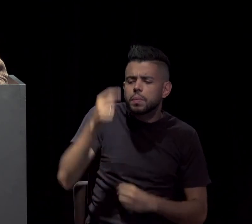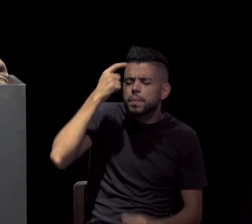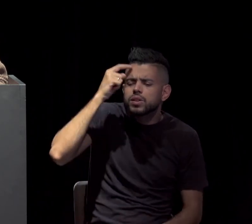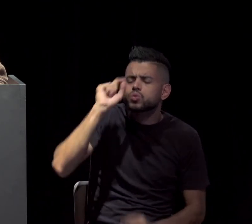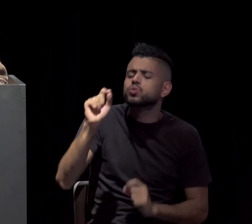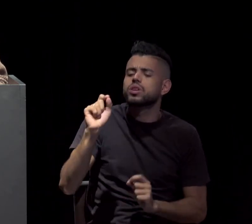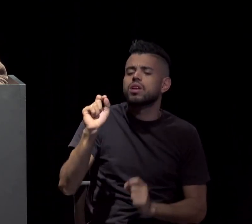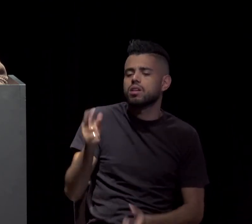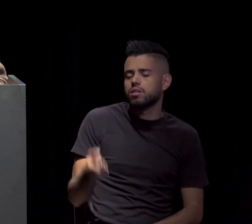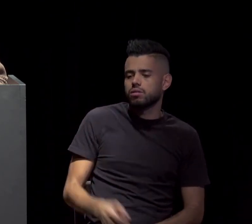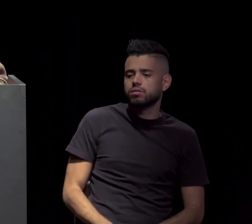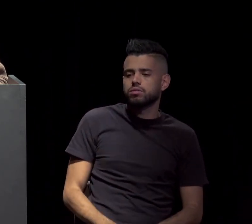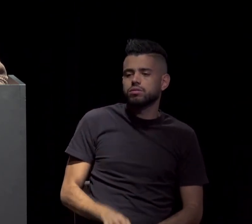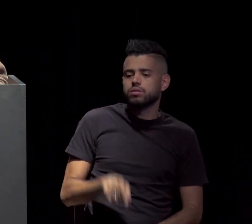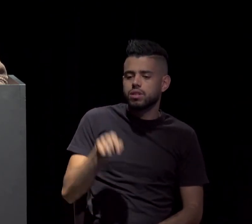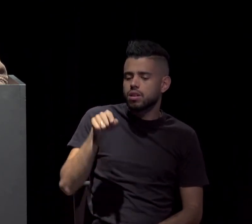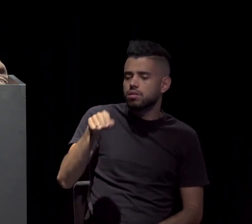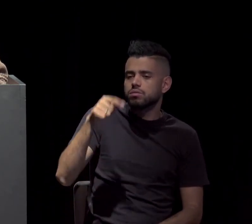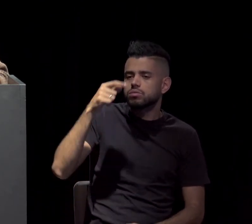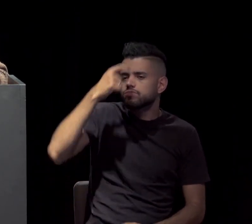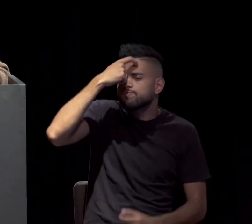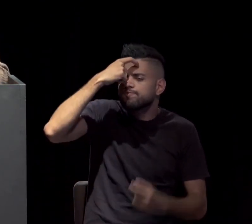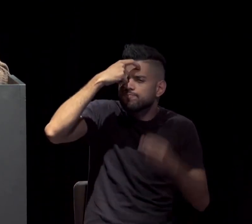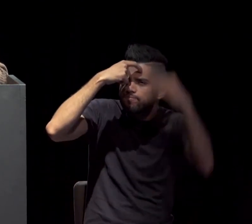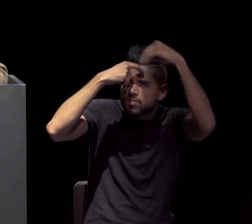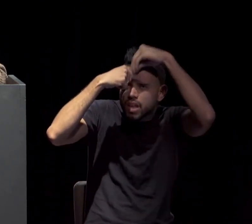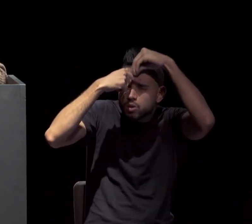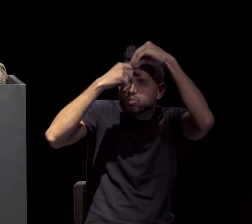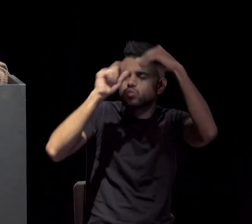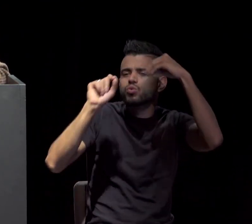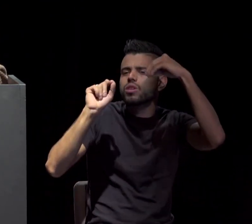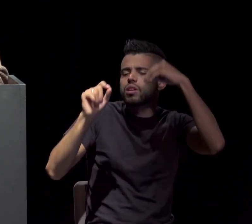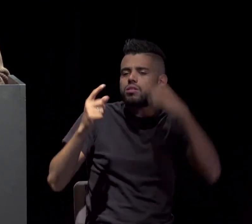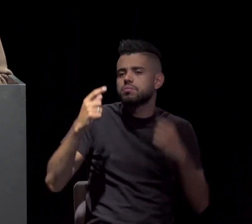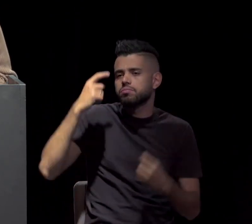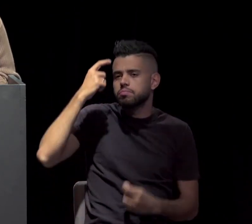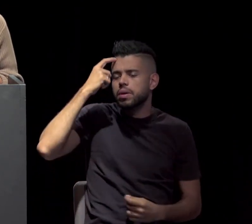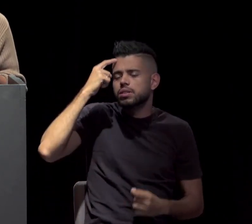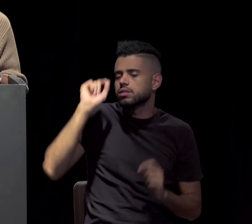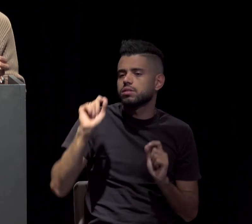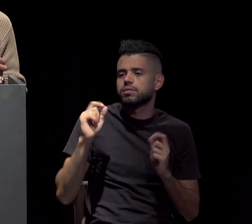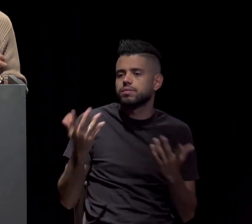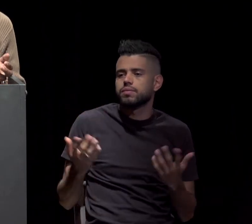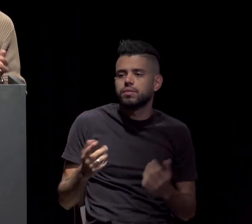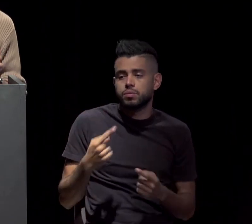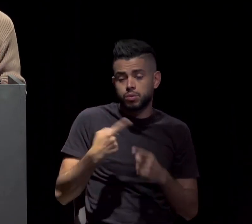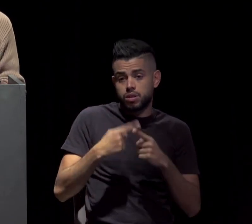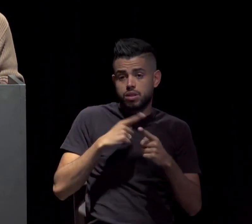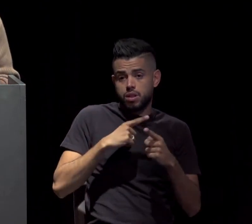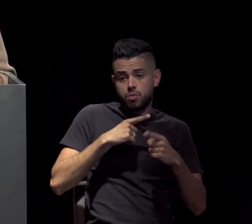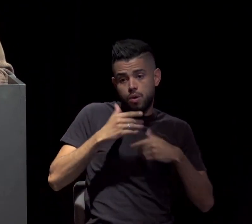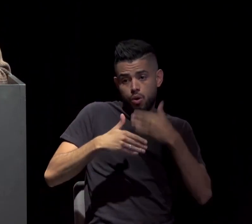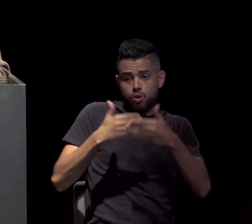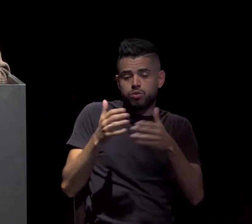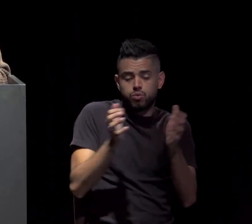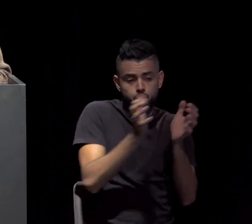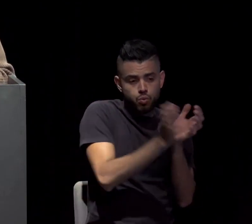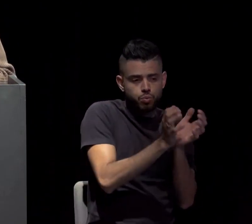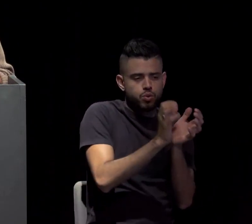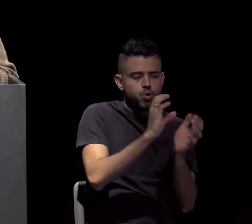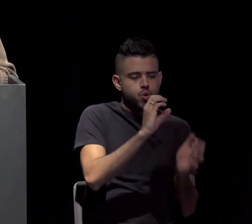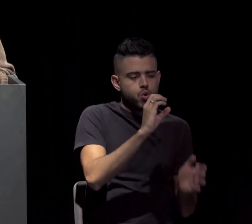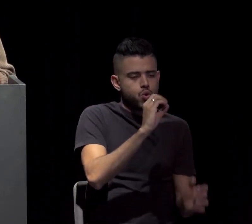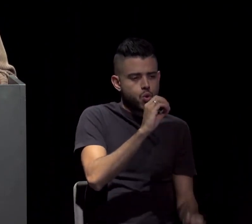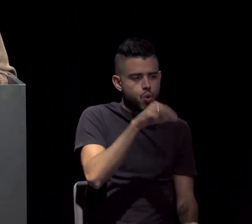que pensa um devoto do Rosário? Se há uma ordem no cortejo, você tem primeiro um grupo que se chama Congo, depois um que se chama